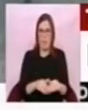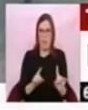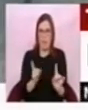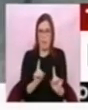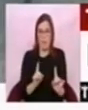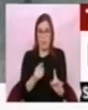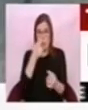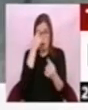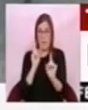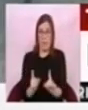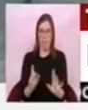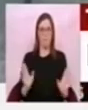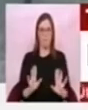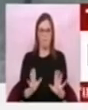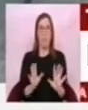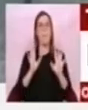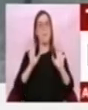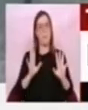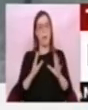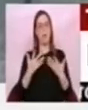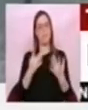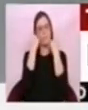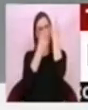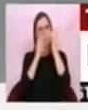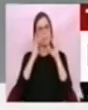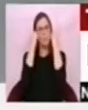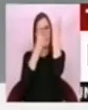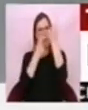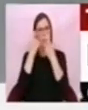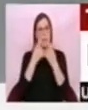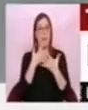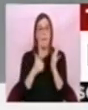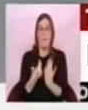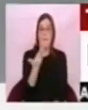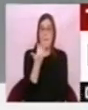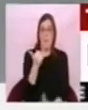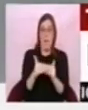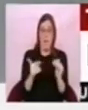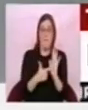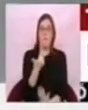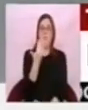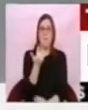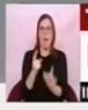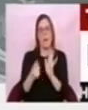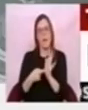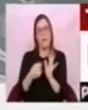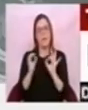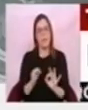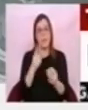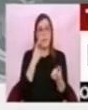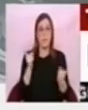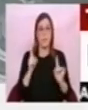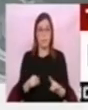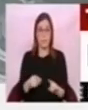muitíssimo redutor, mas não deixa de ser um momento para refletir sobre as enormes carências a esse nível e a necessidade, e volto